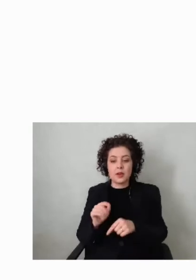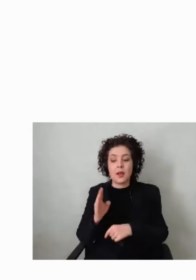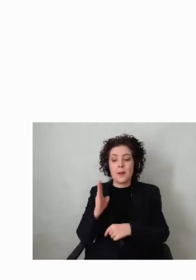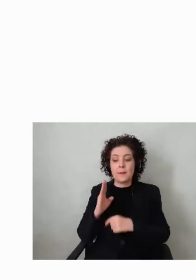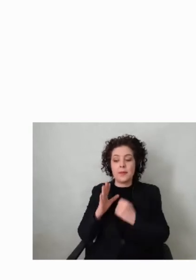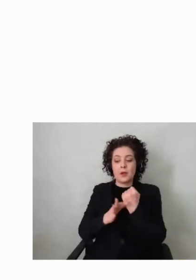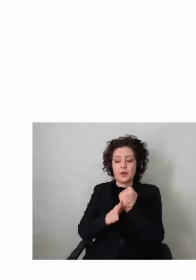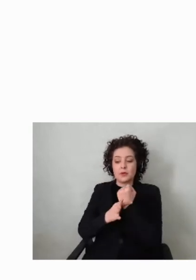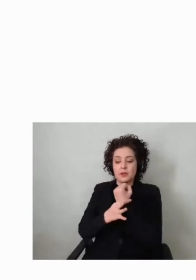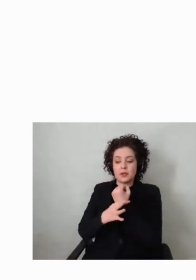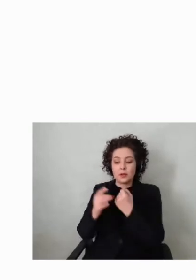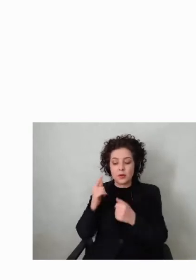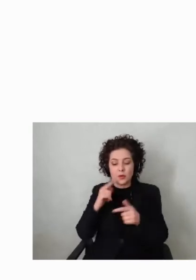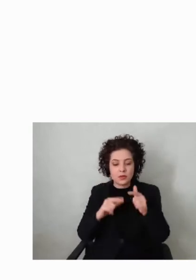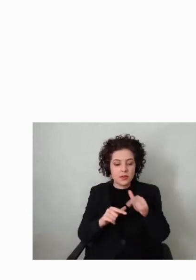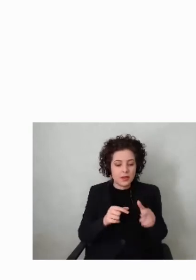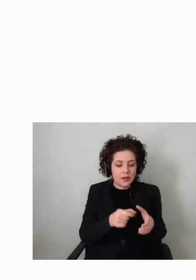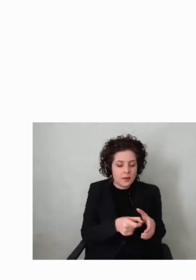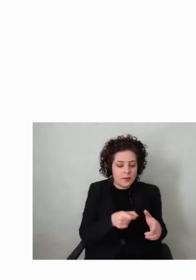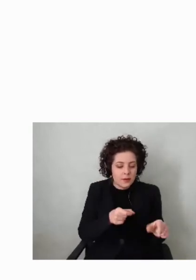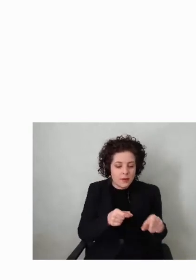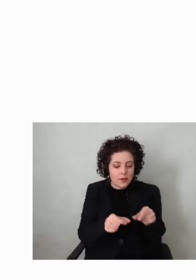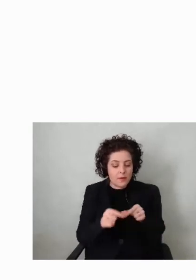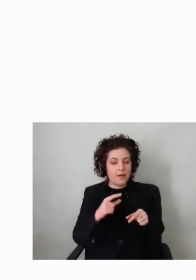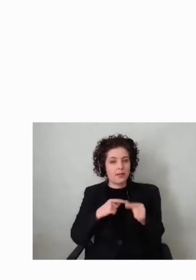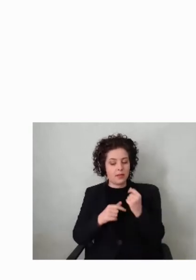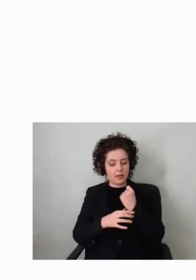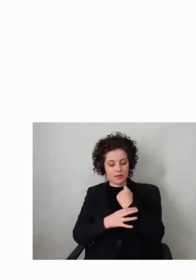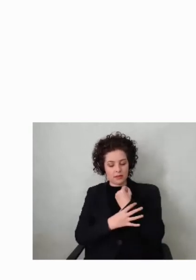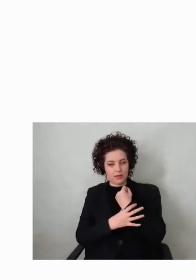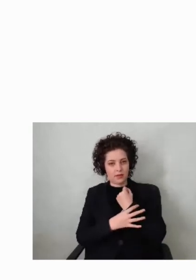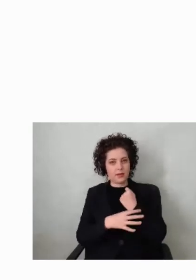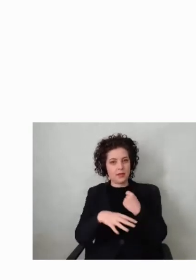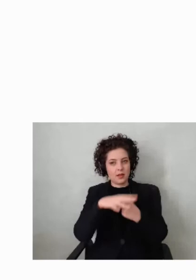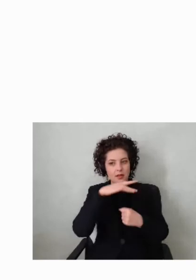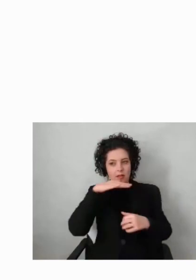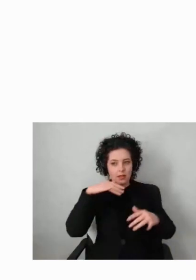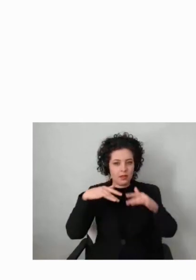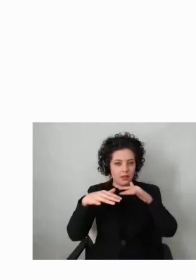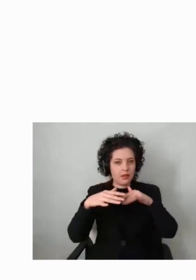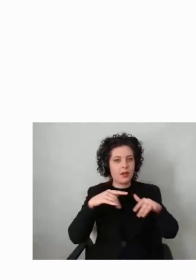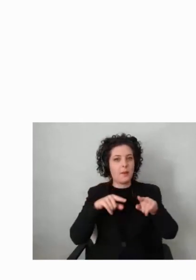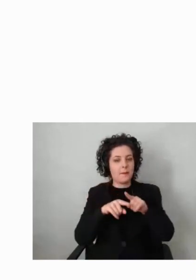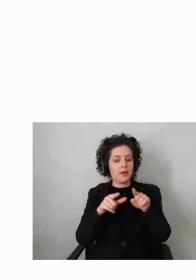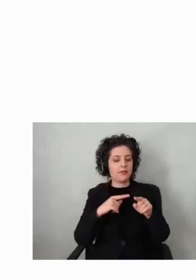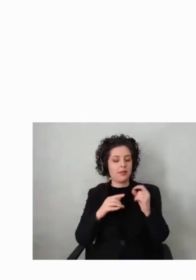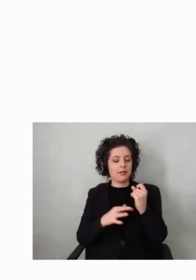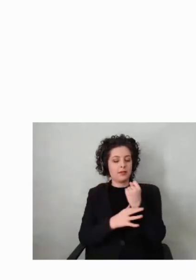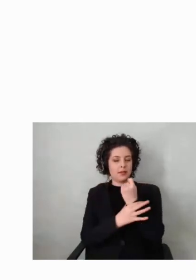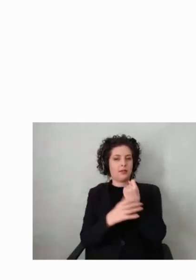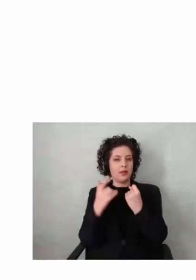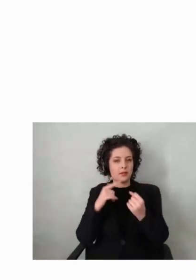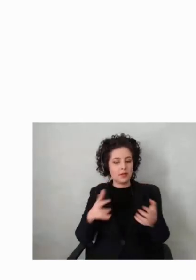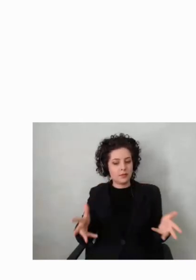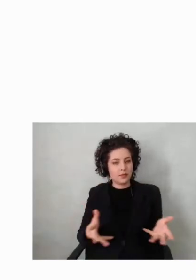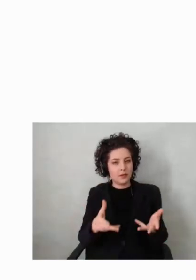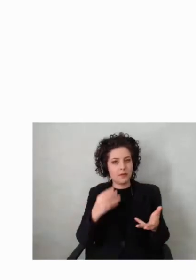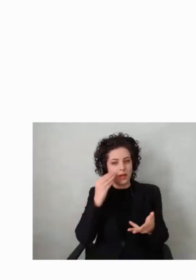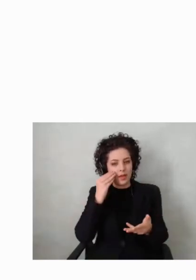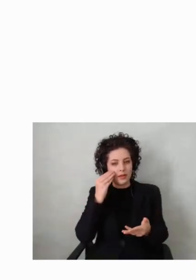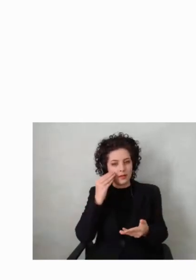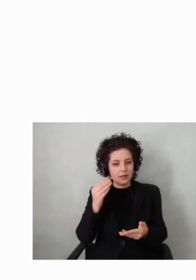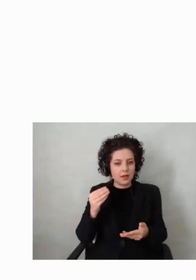cultivar patógenos de transmissão respiratória com segurança, promover ensaios de cultura de